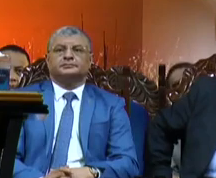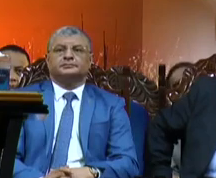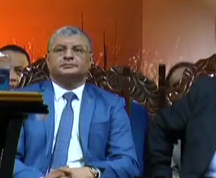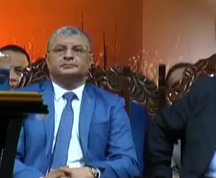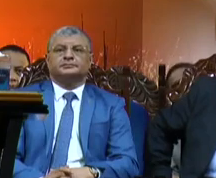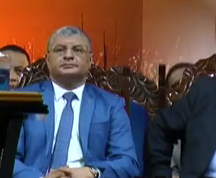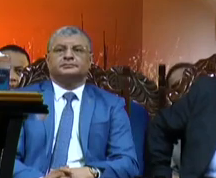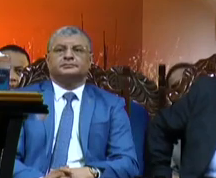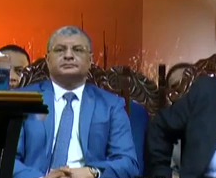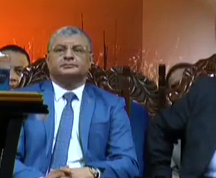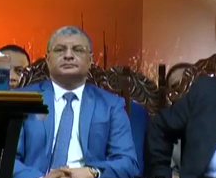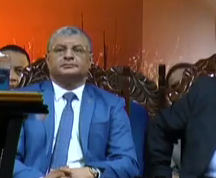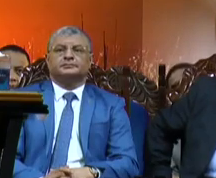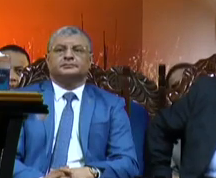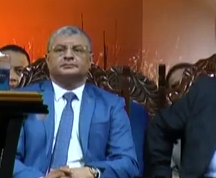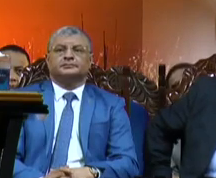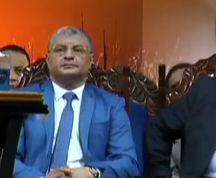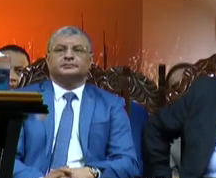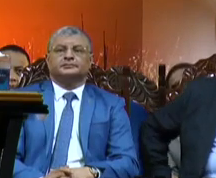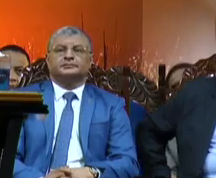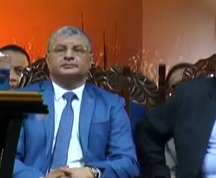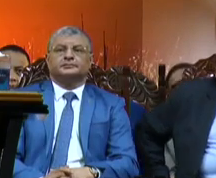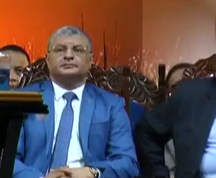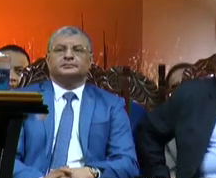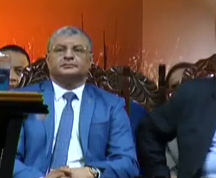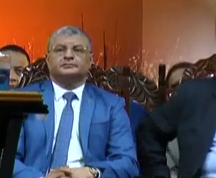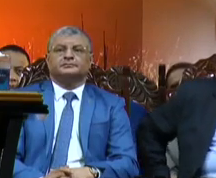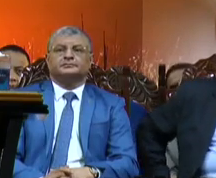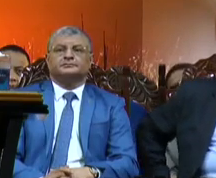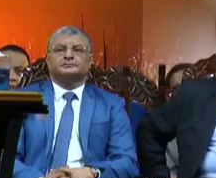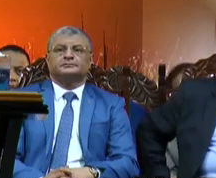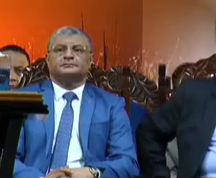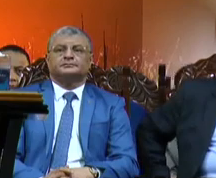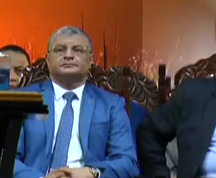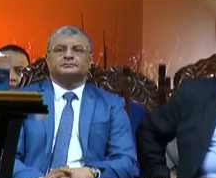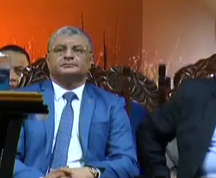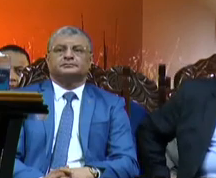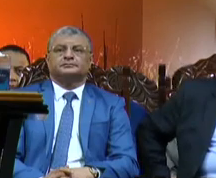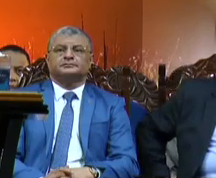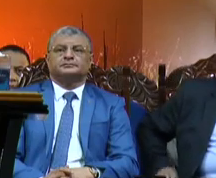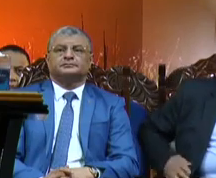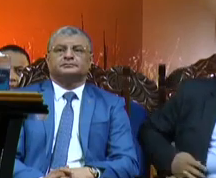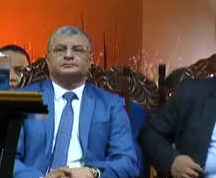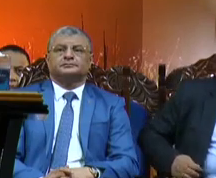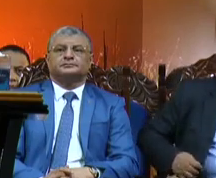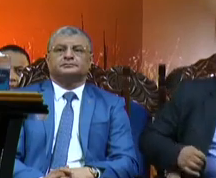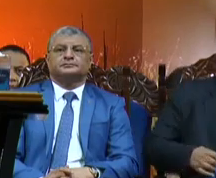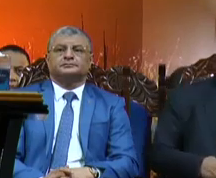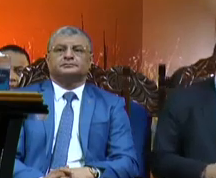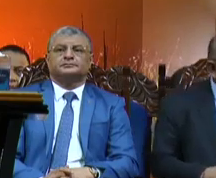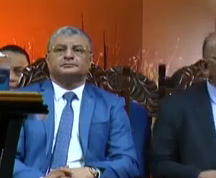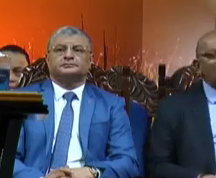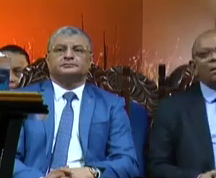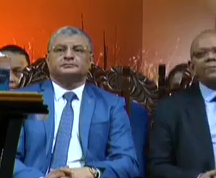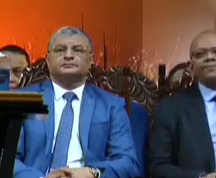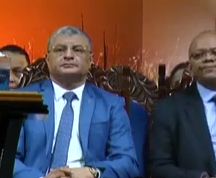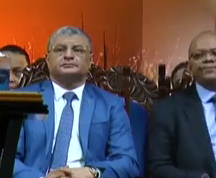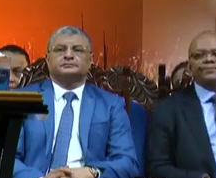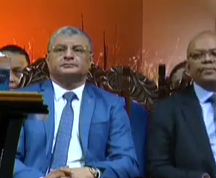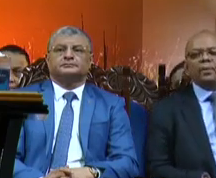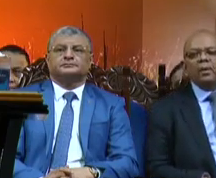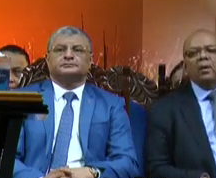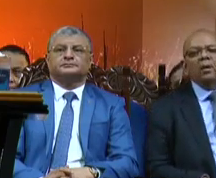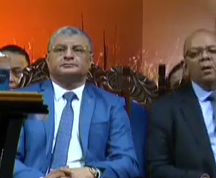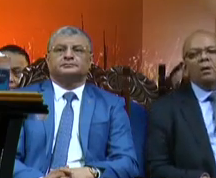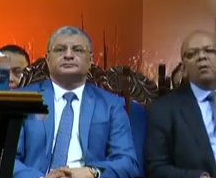cantados para a igreja. Claro, são hinos de louvor a Deus,